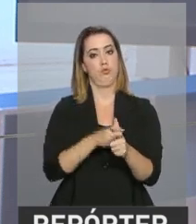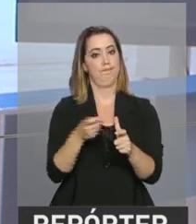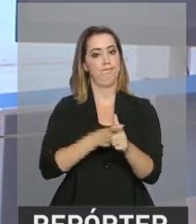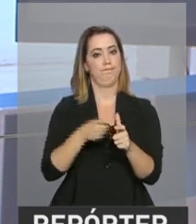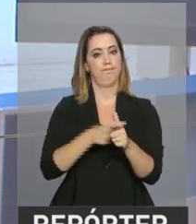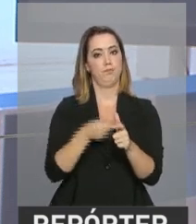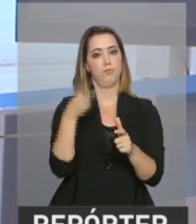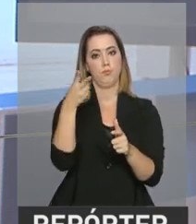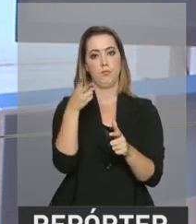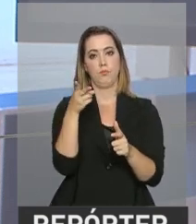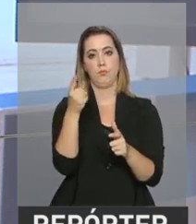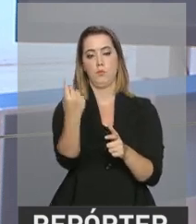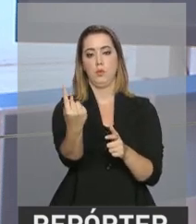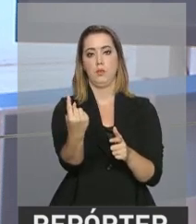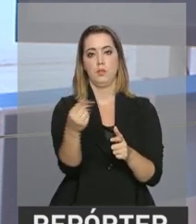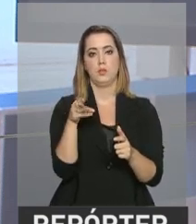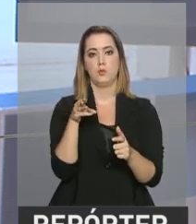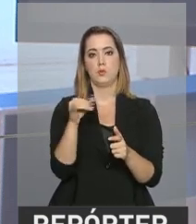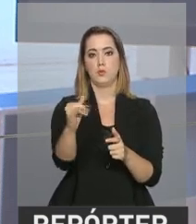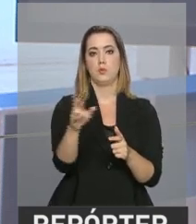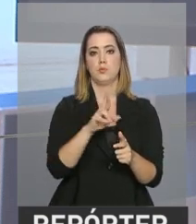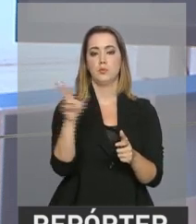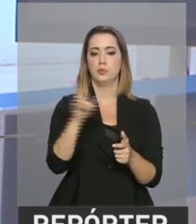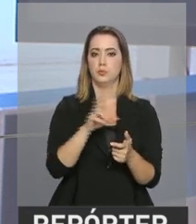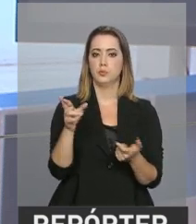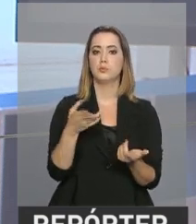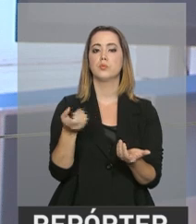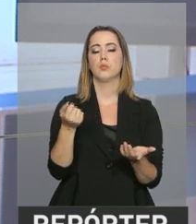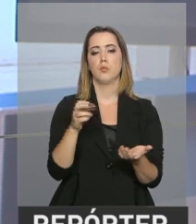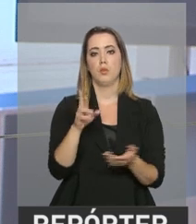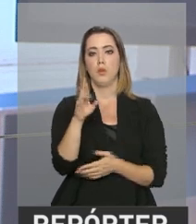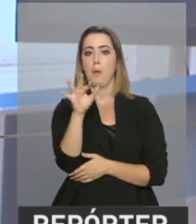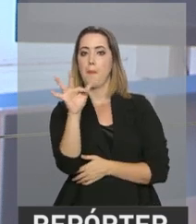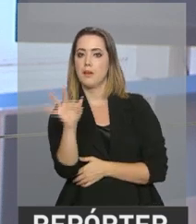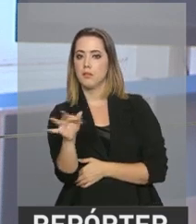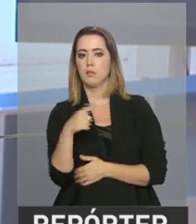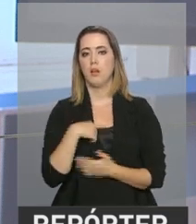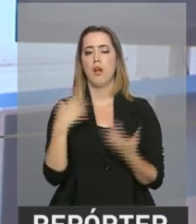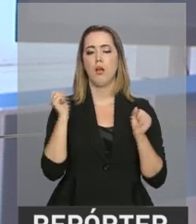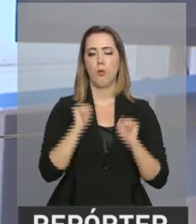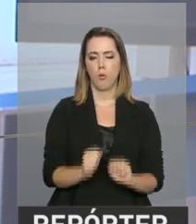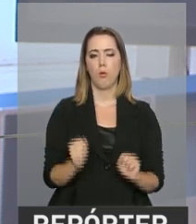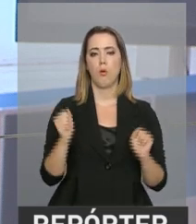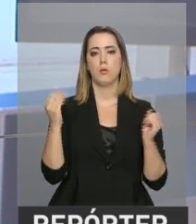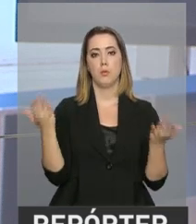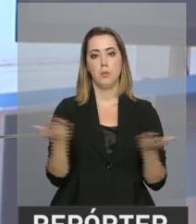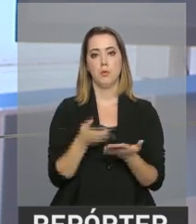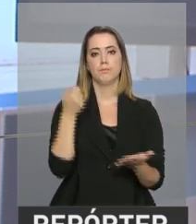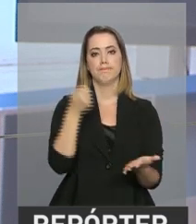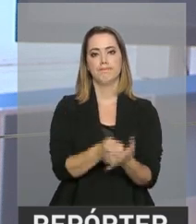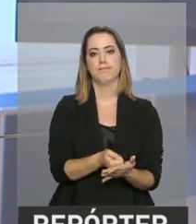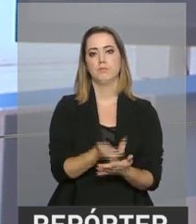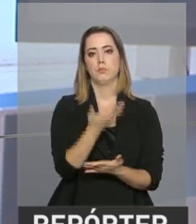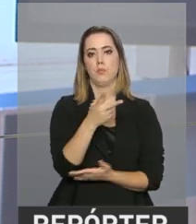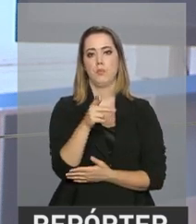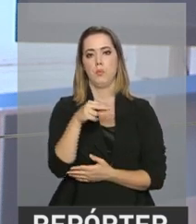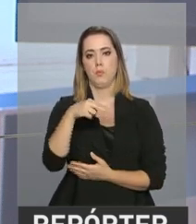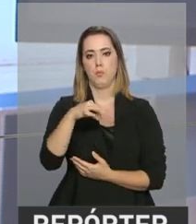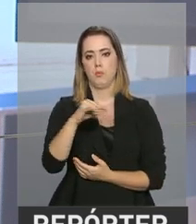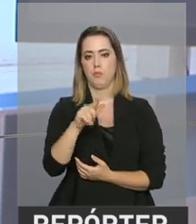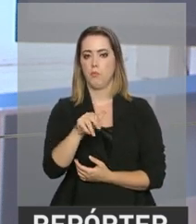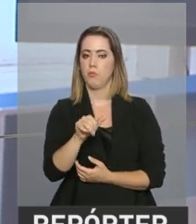reais à Receita Federal mas agora os pequenos empresários têm uma chance de quitar essas dívidas a repórter Natália Melo tem